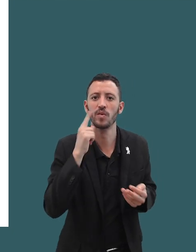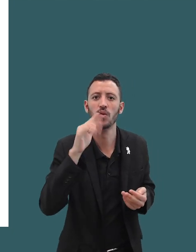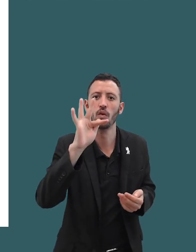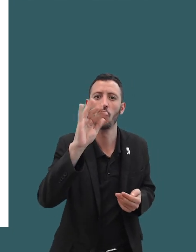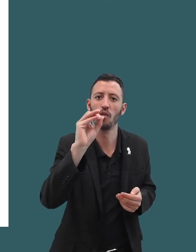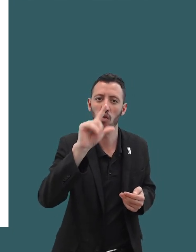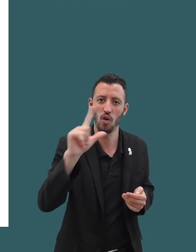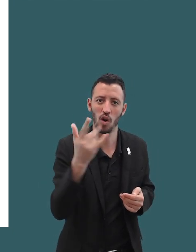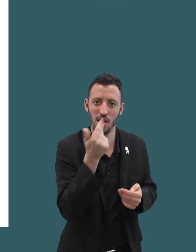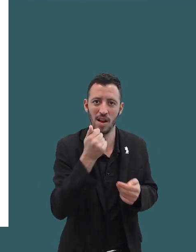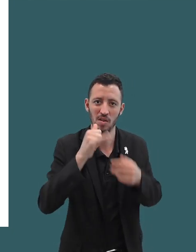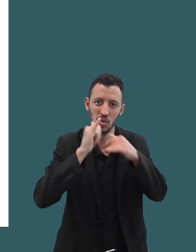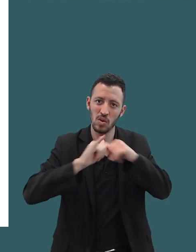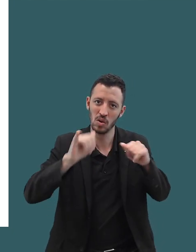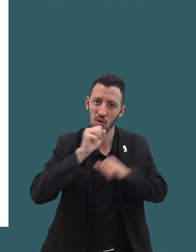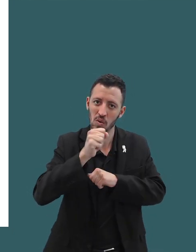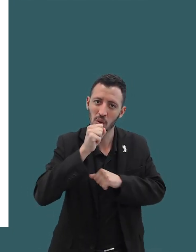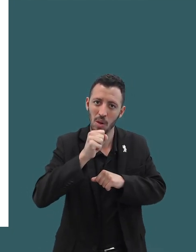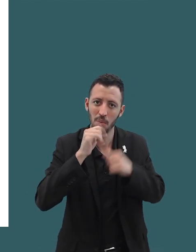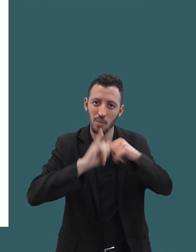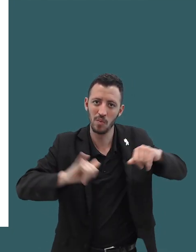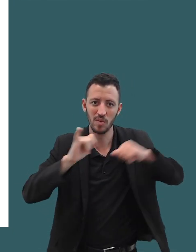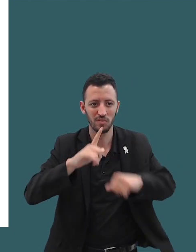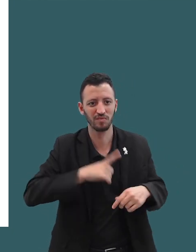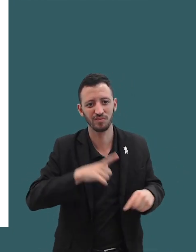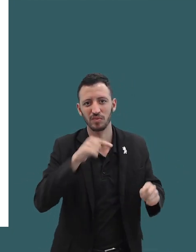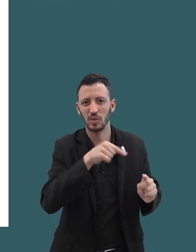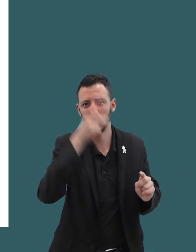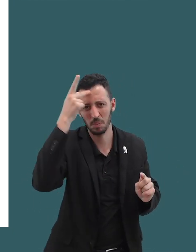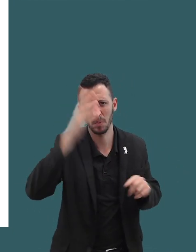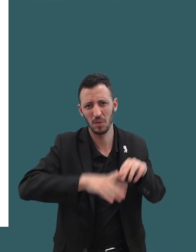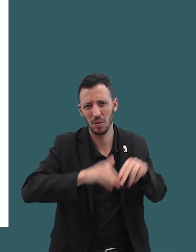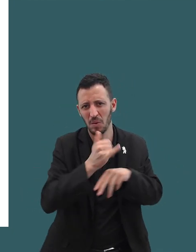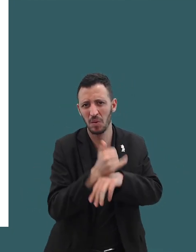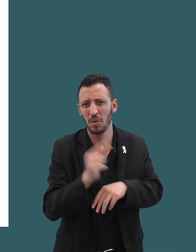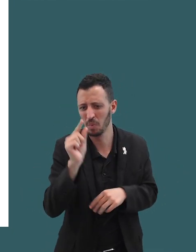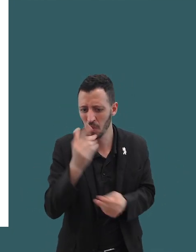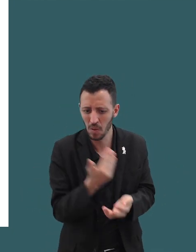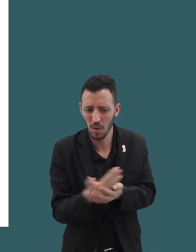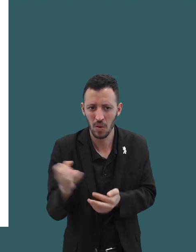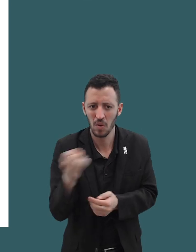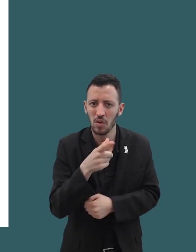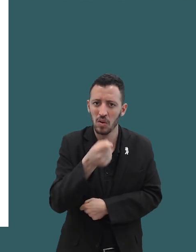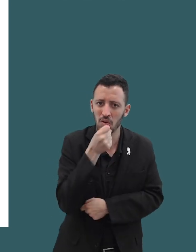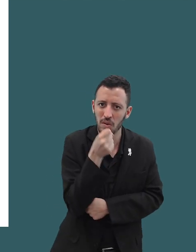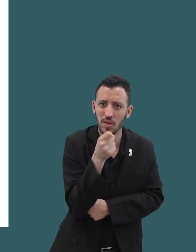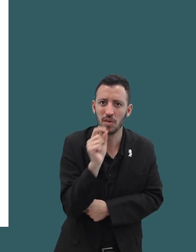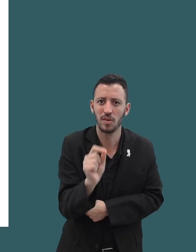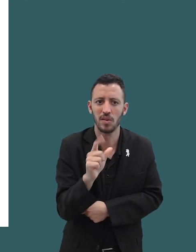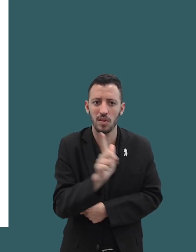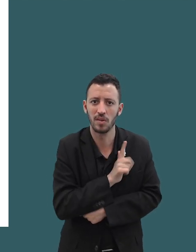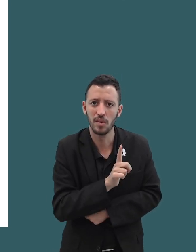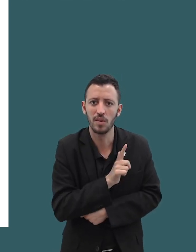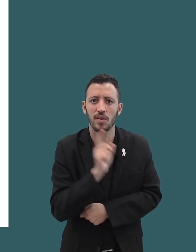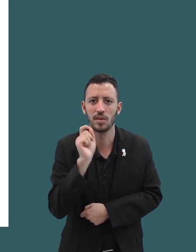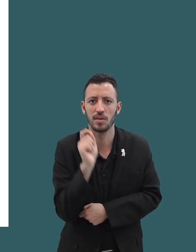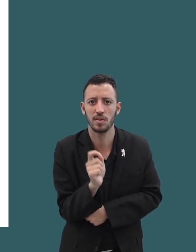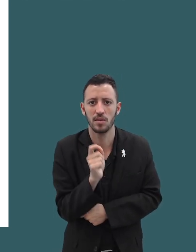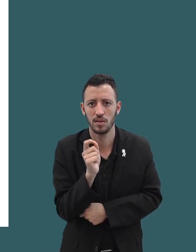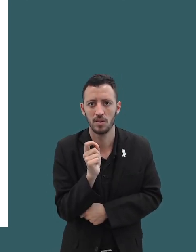publicou recentemente que existem influenciadores recentes de jornal que estão